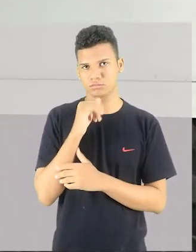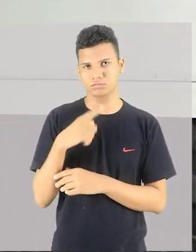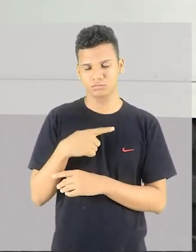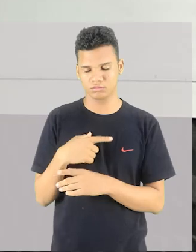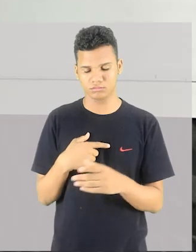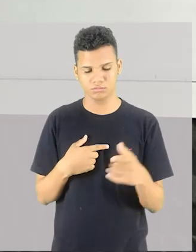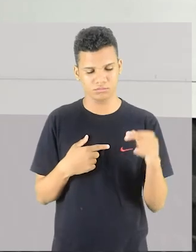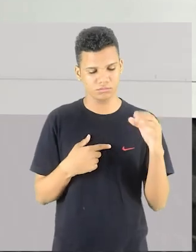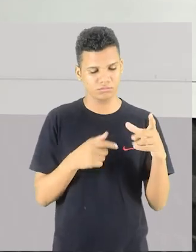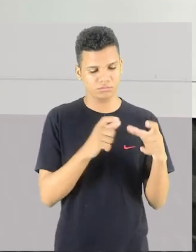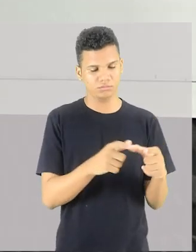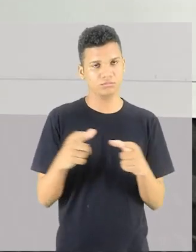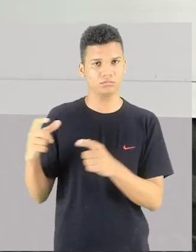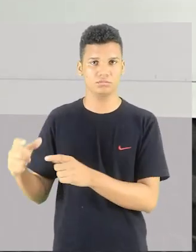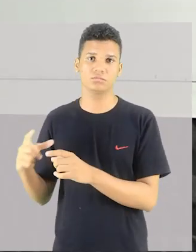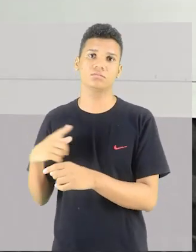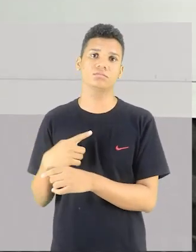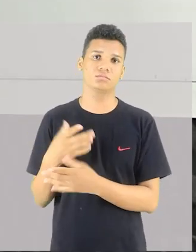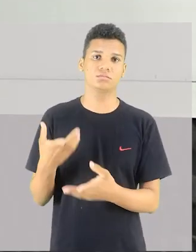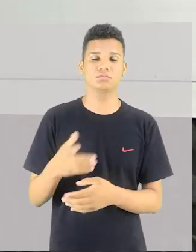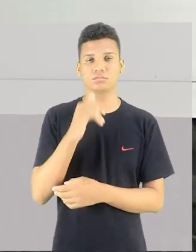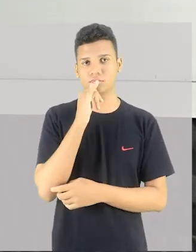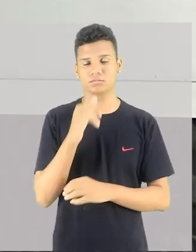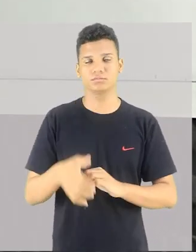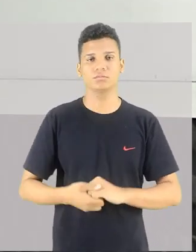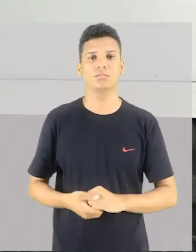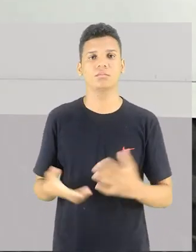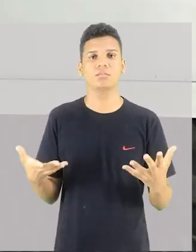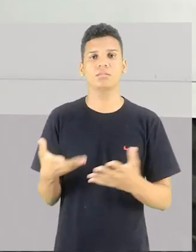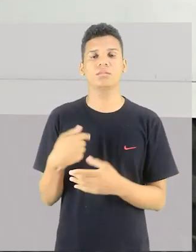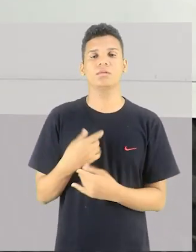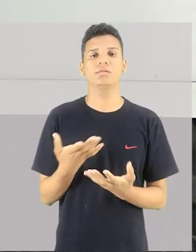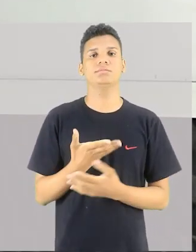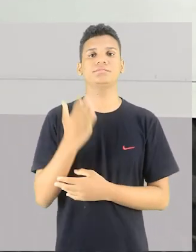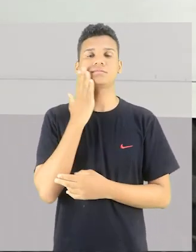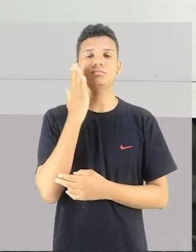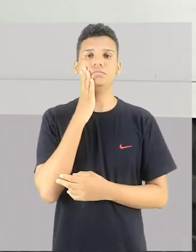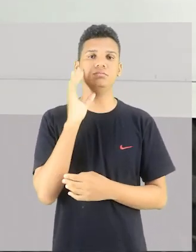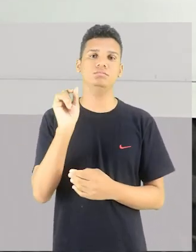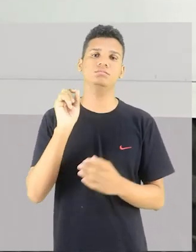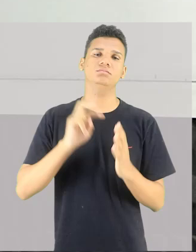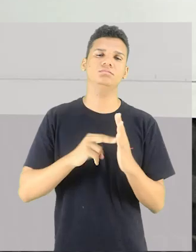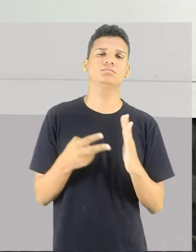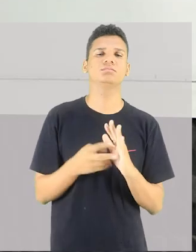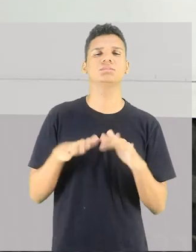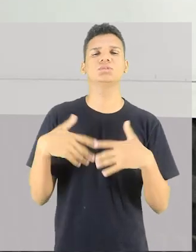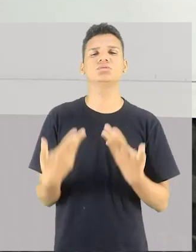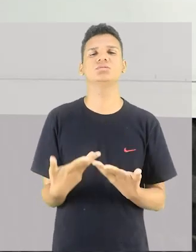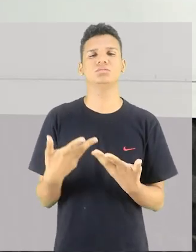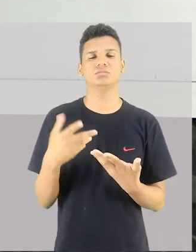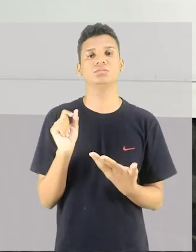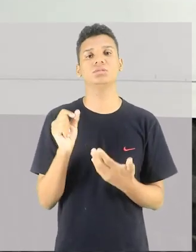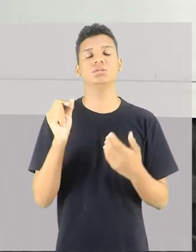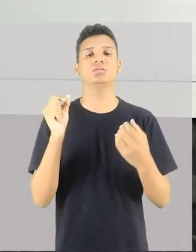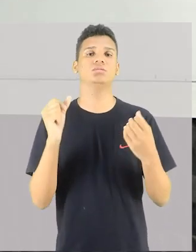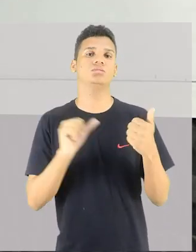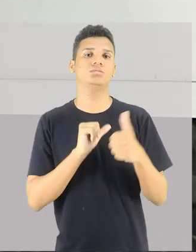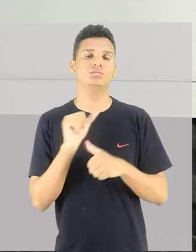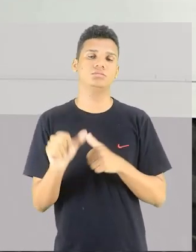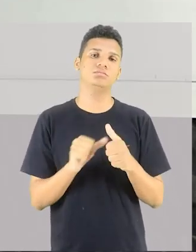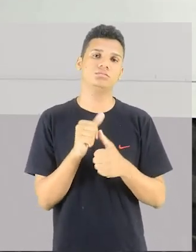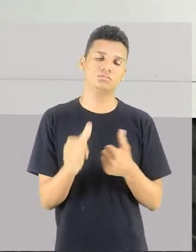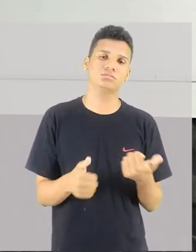ó as duas antenas e ele quer saber com isso quanto foi ampliada